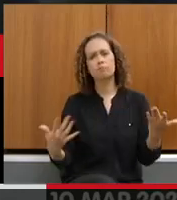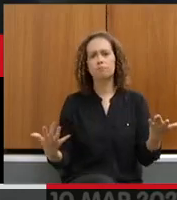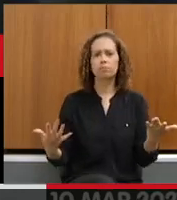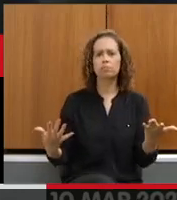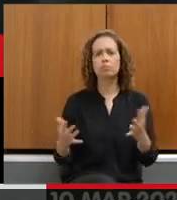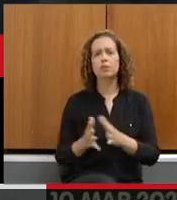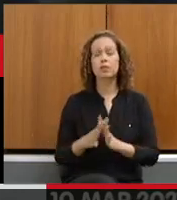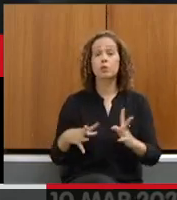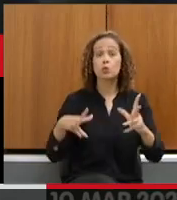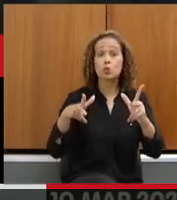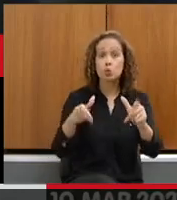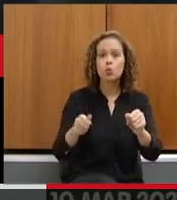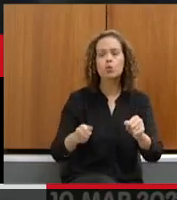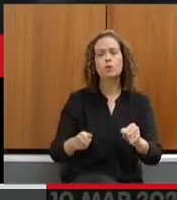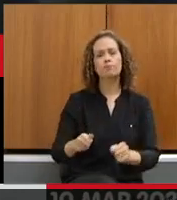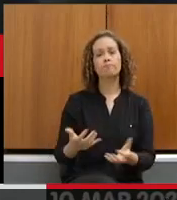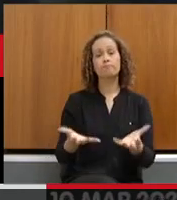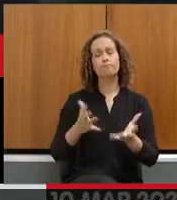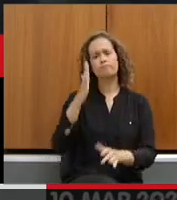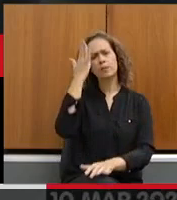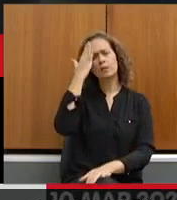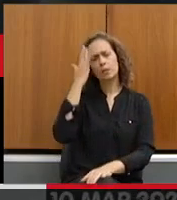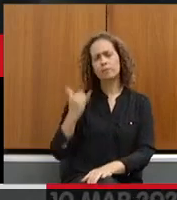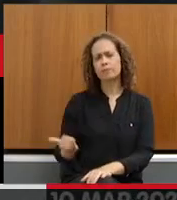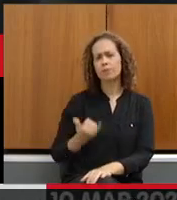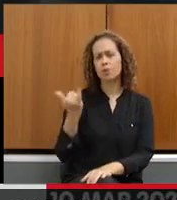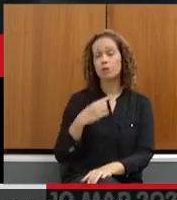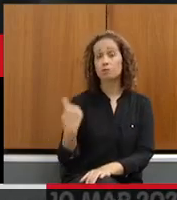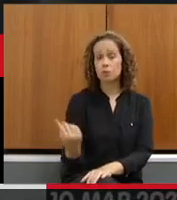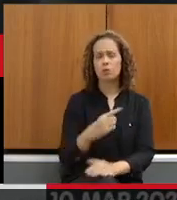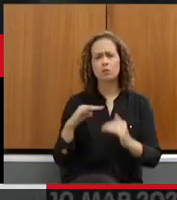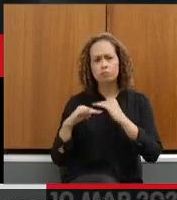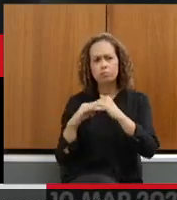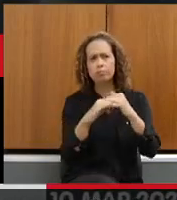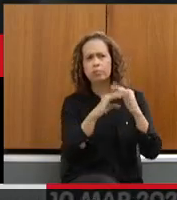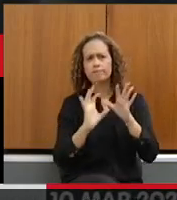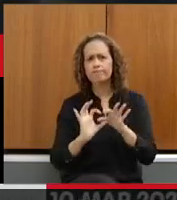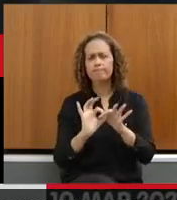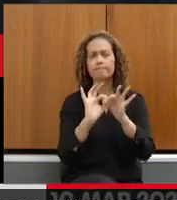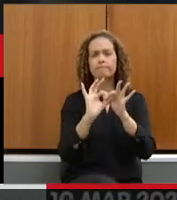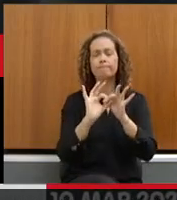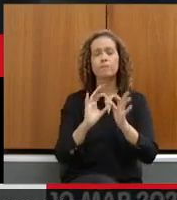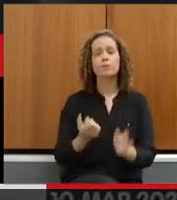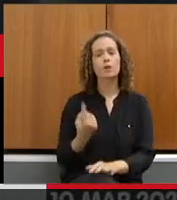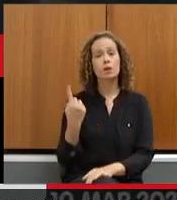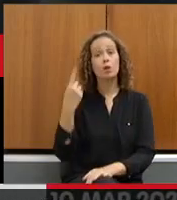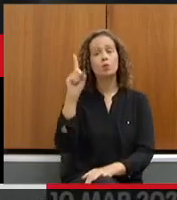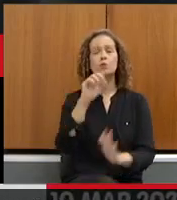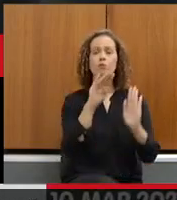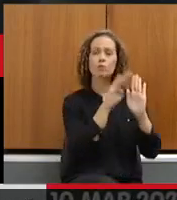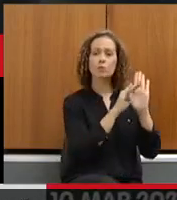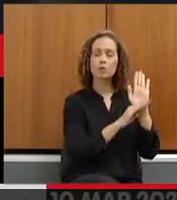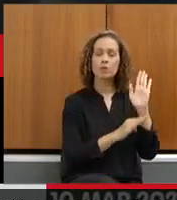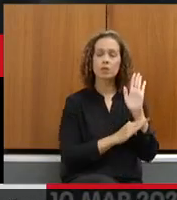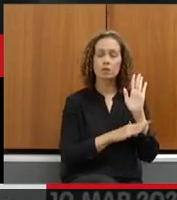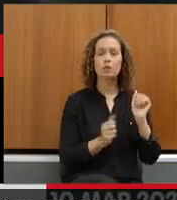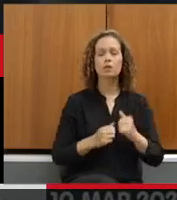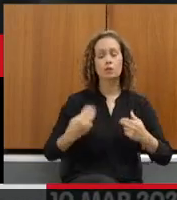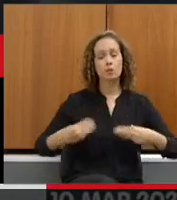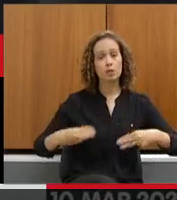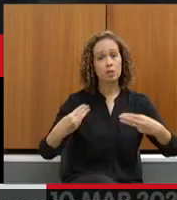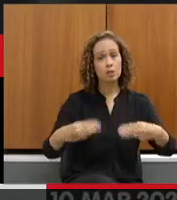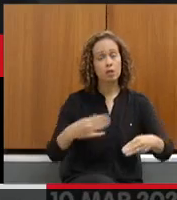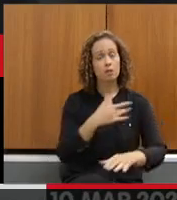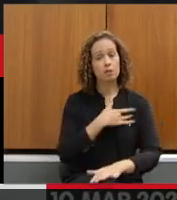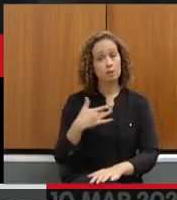aflige a todos e que nós precisamos ter um alinhamento né E essa é a última programação que o ministério da